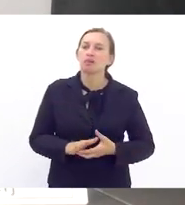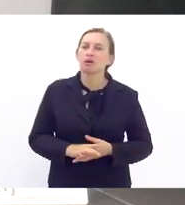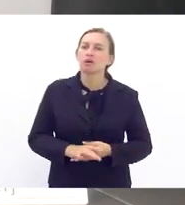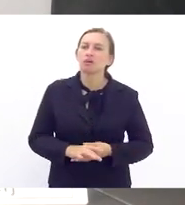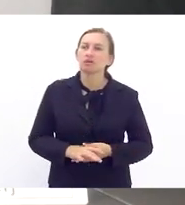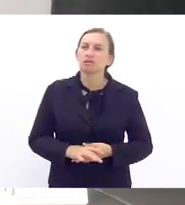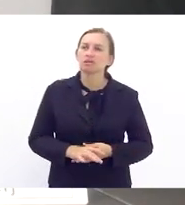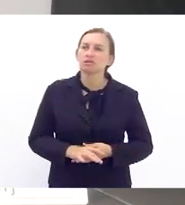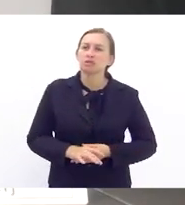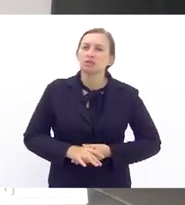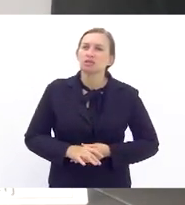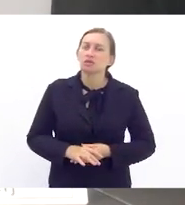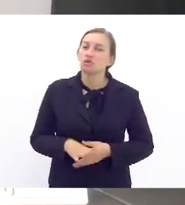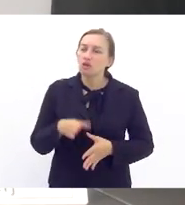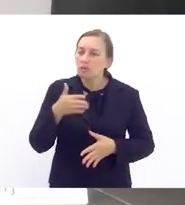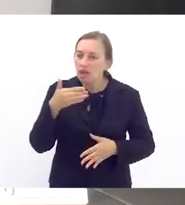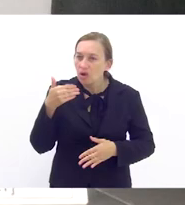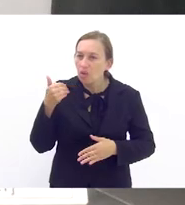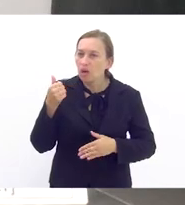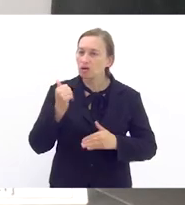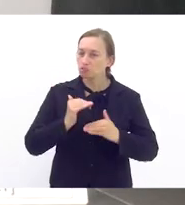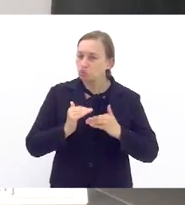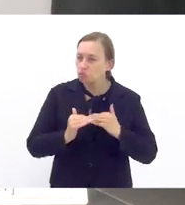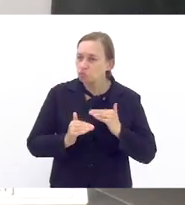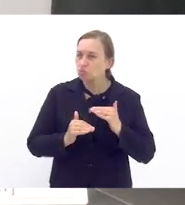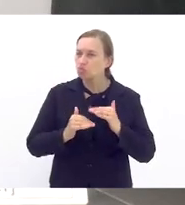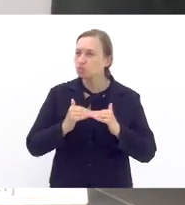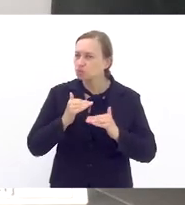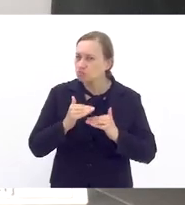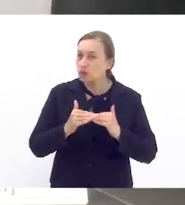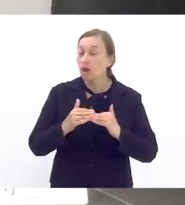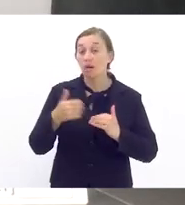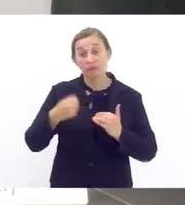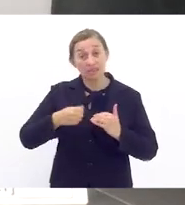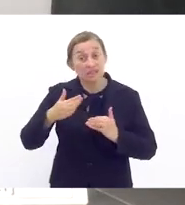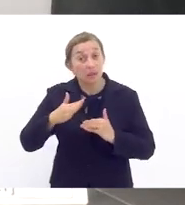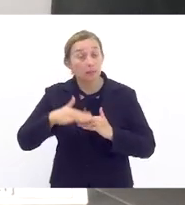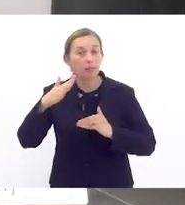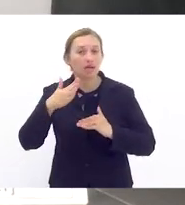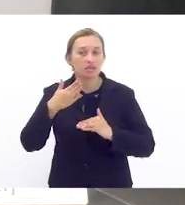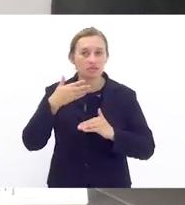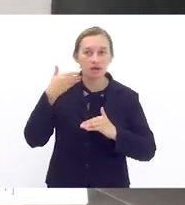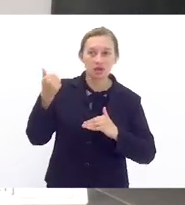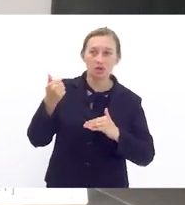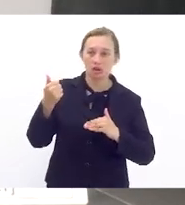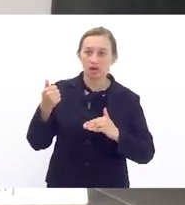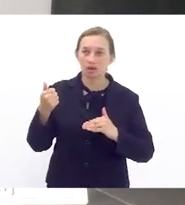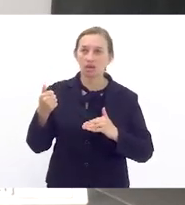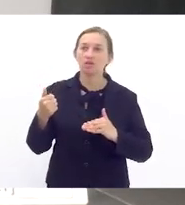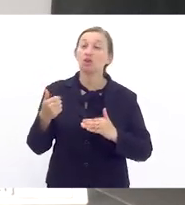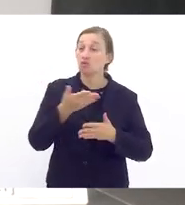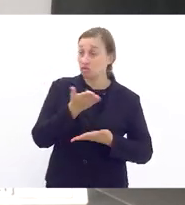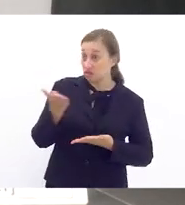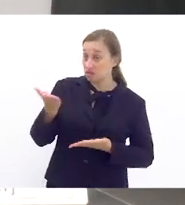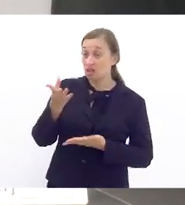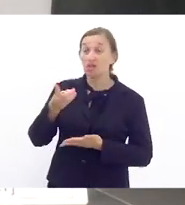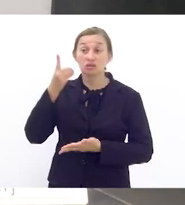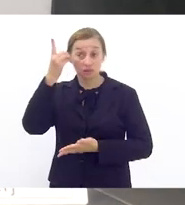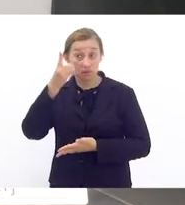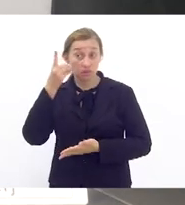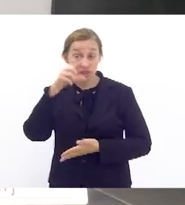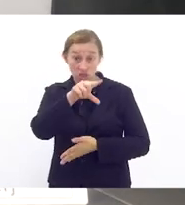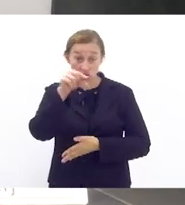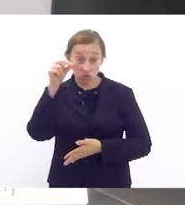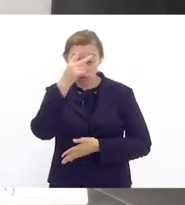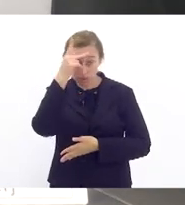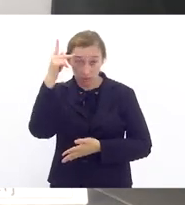A coisa foi melhorando, mas tem que melhorar muito mais ainda. Inclusive, essas autoridades todas, vocês são deputados que nomeiam essas pessoas,